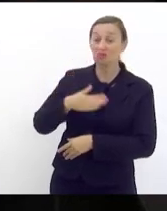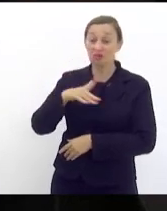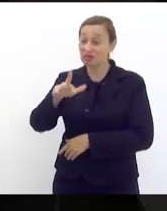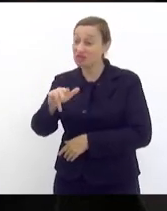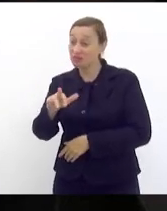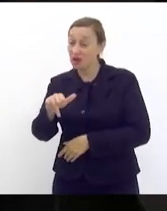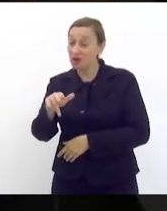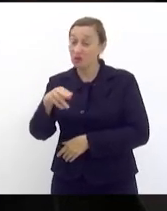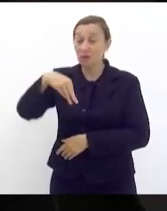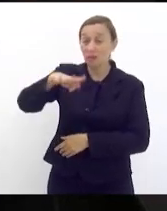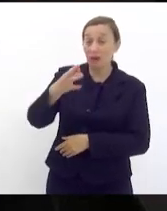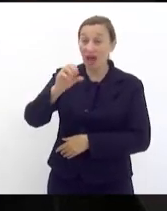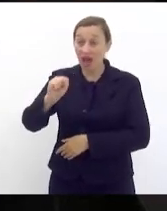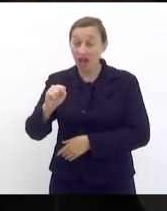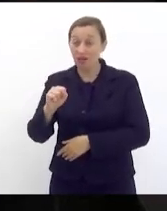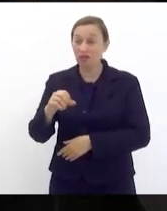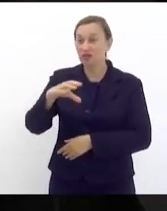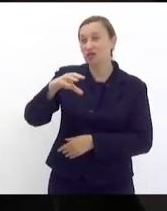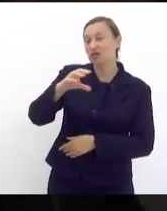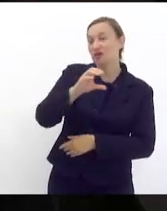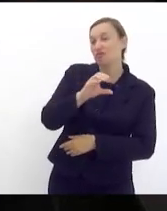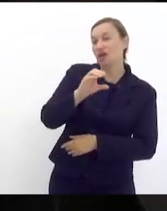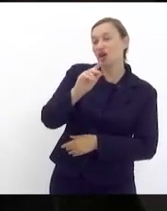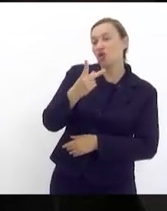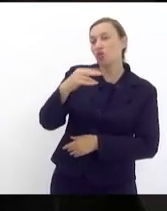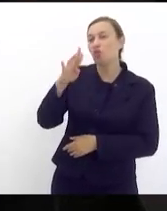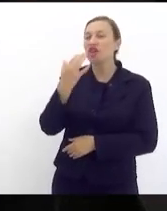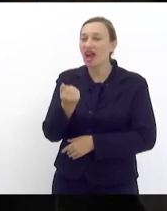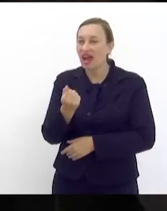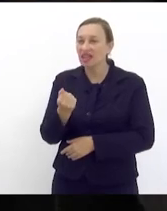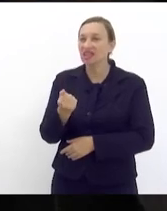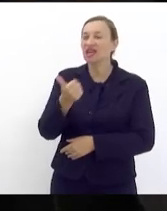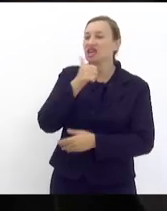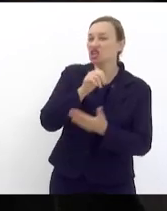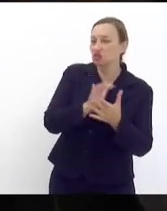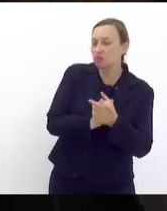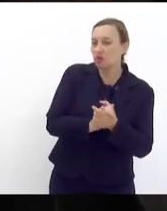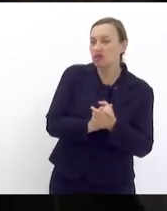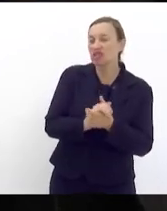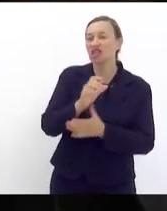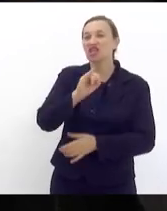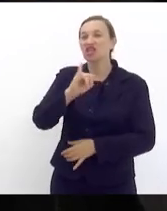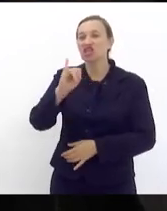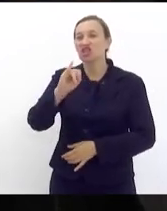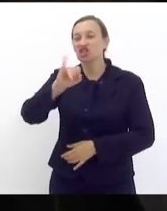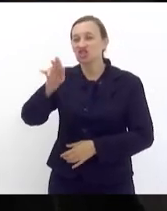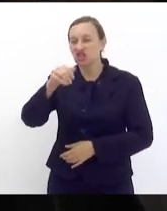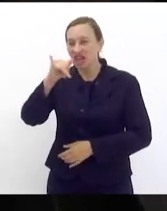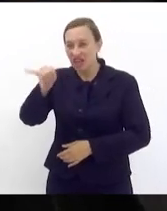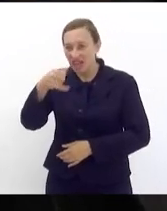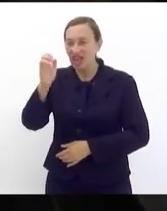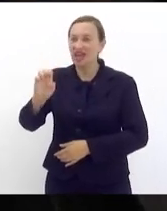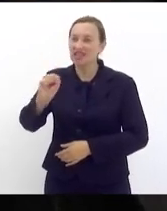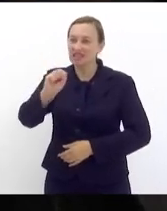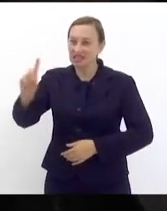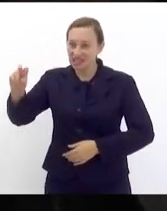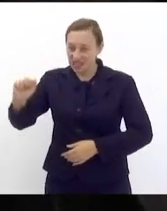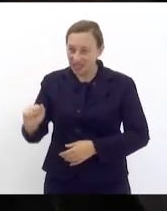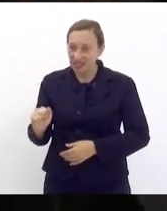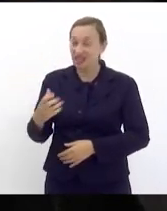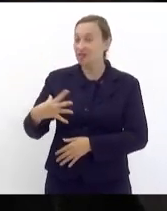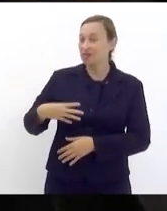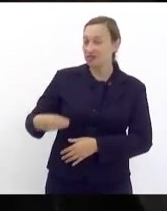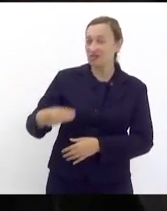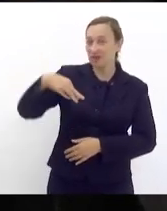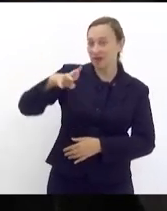Marcos, Lurdinha, minha cunhada Simone, minha esposa Jéssica, minha filha Maria, que é a minha vida, minha